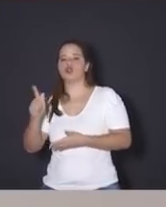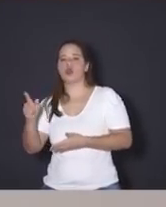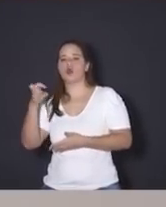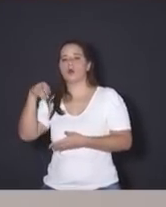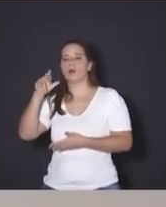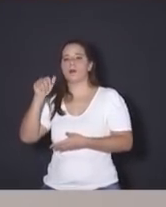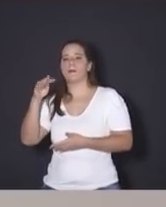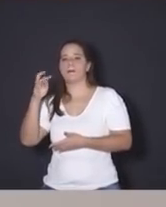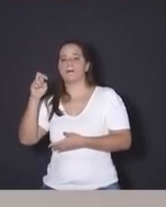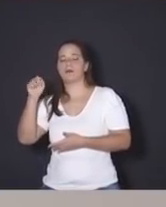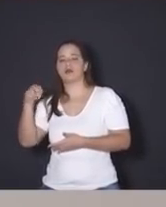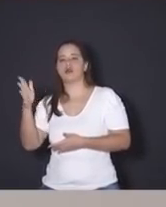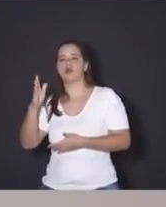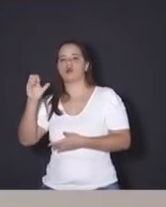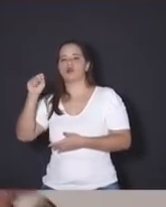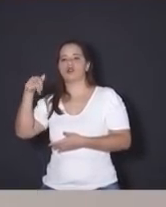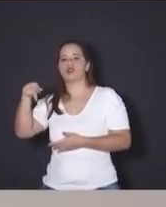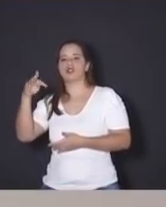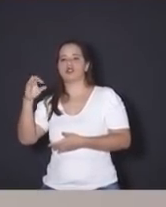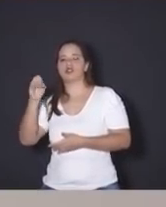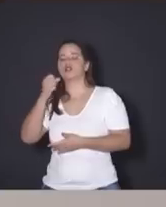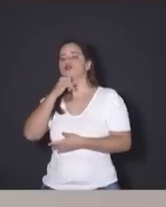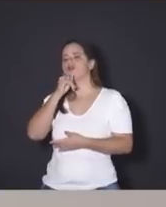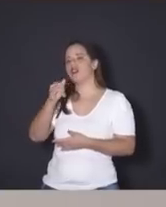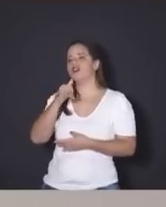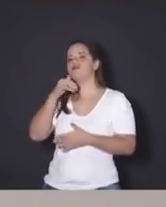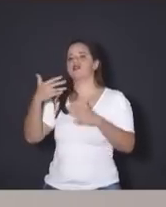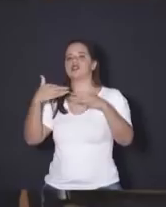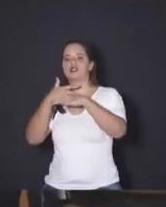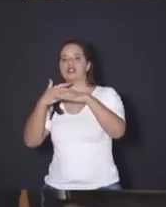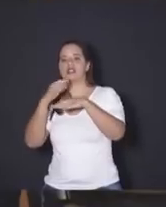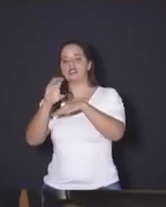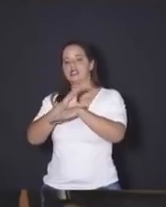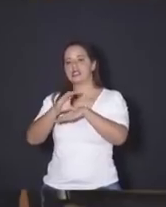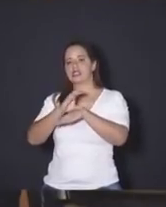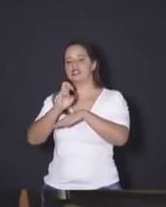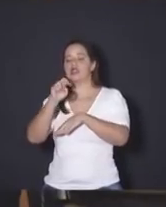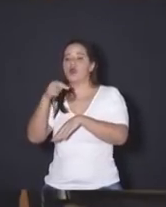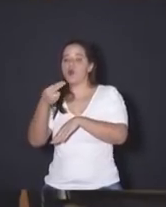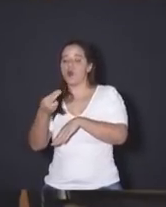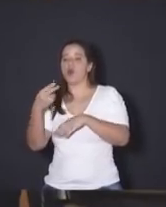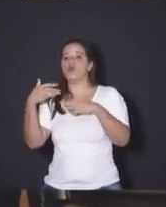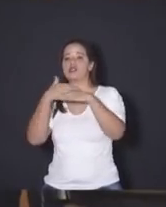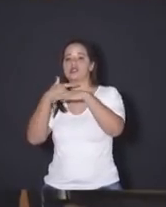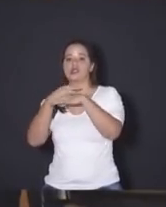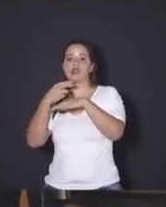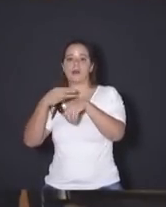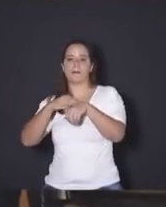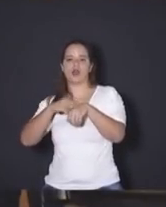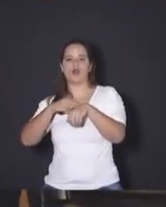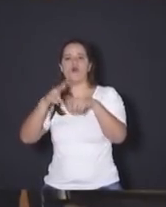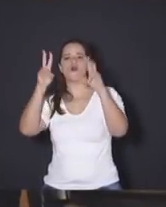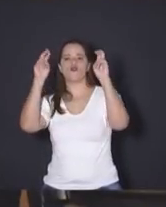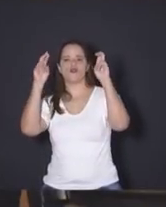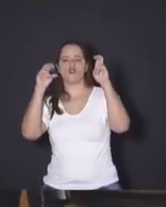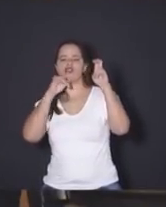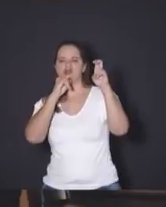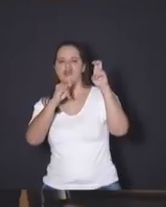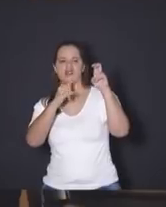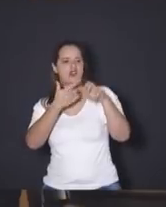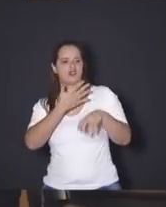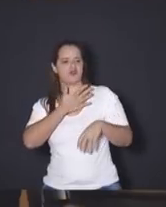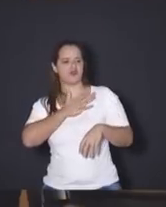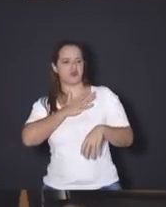santos falava de cidade cinza ou cidade marrom percebemos que a frase que mais ouvimos é eu não